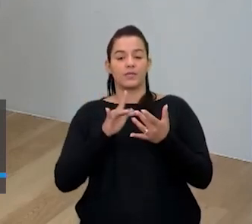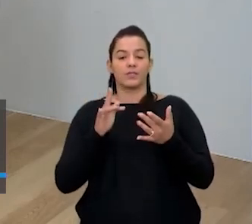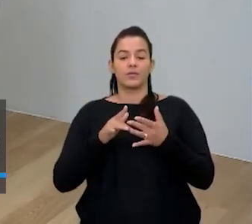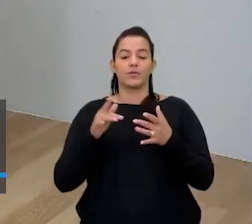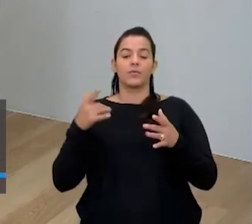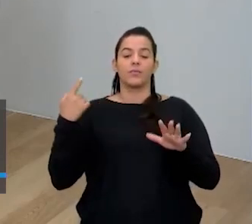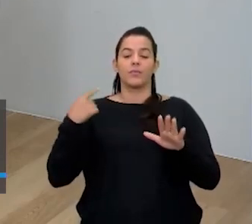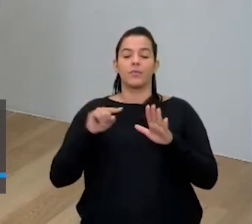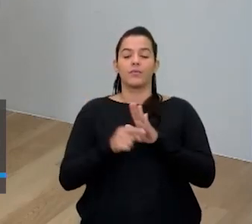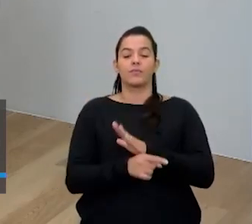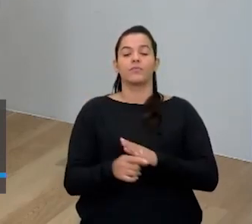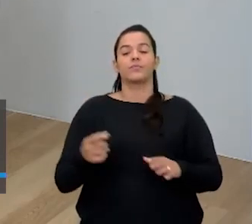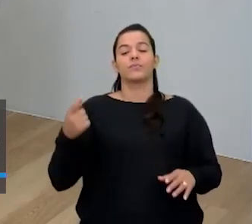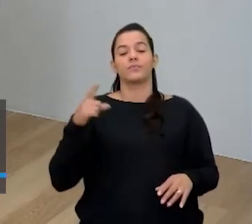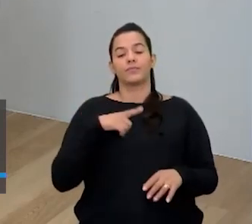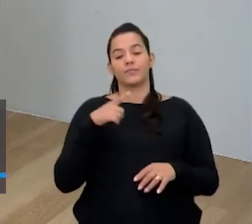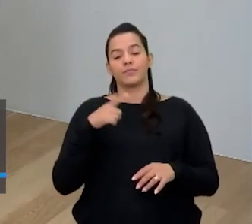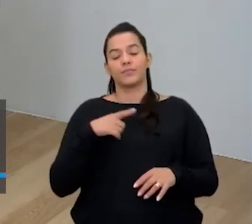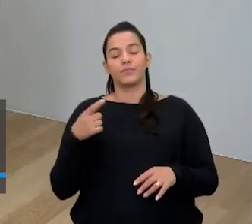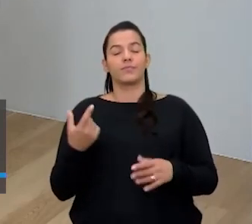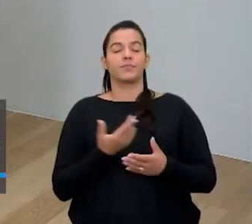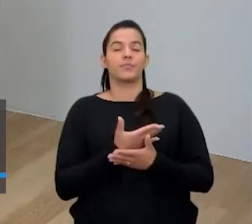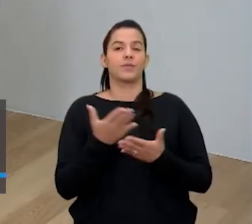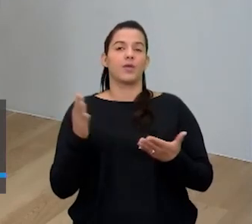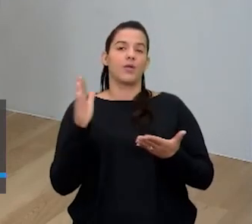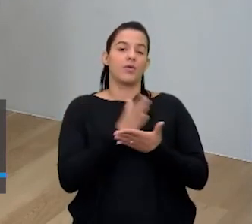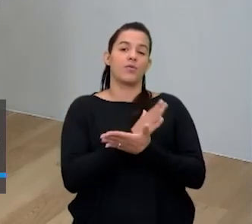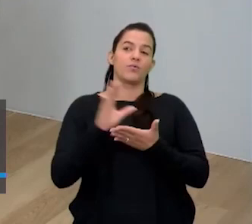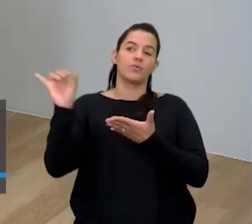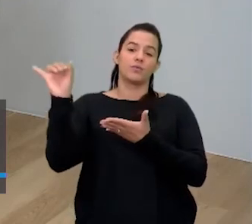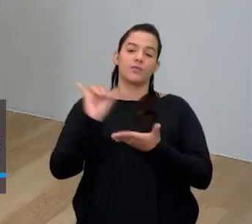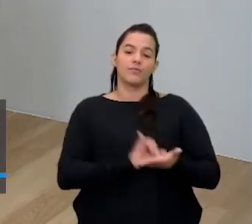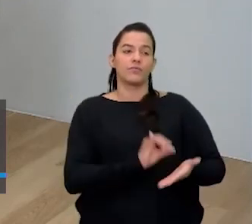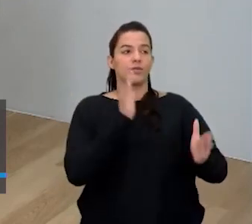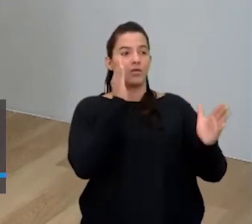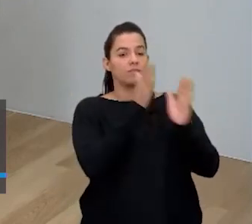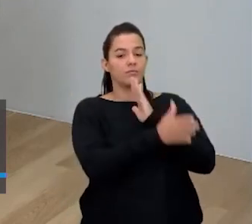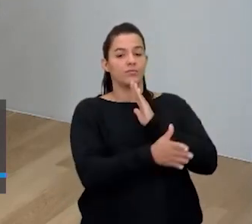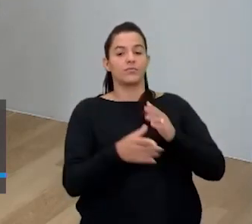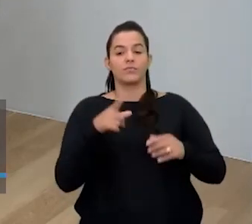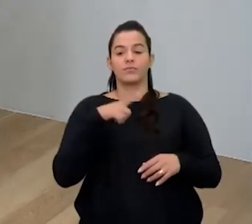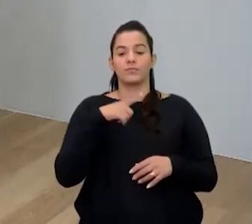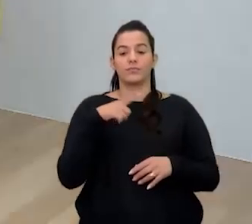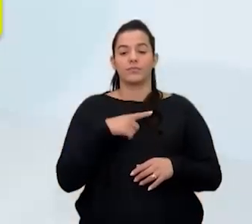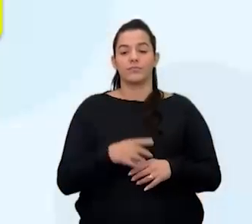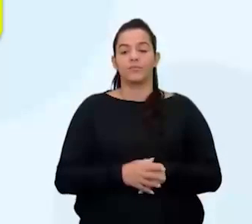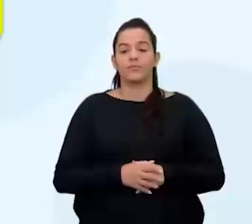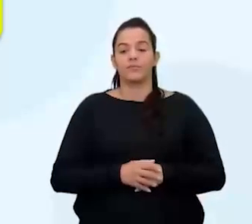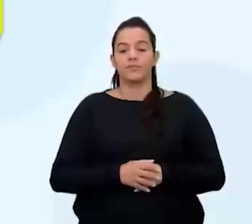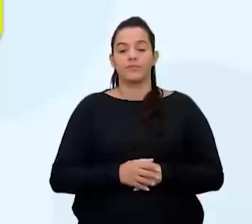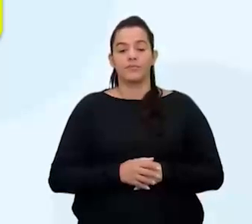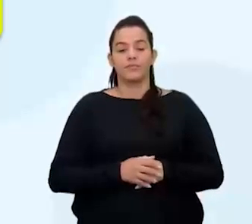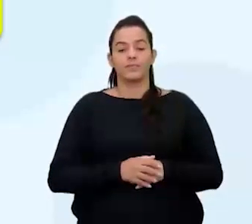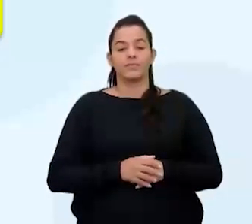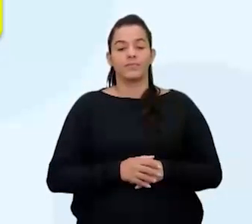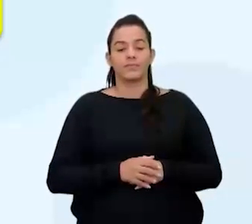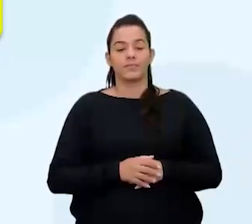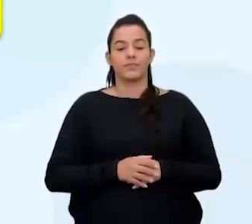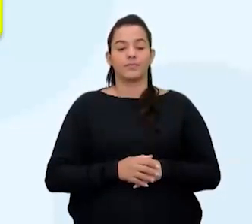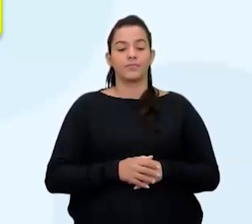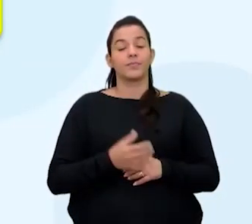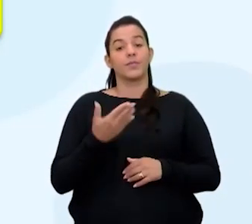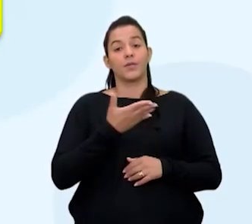de cultura migratória, imigratória e de refugiados. Isso. Vamos continuar aqui no LED. Ele foi bem